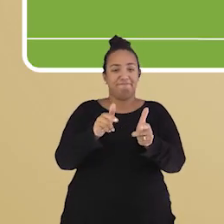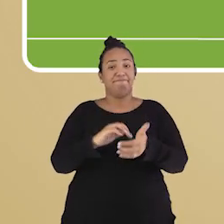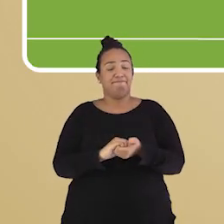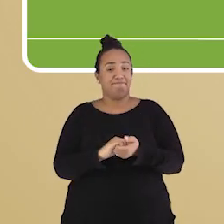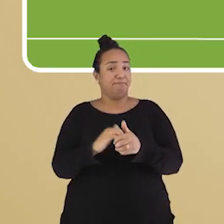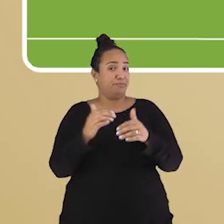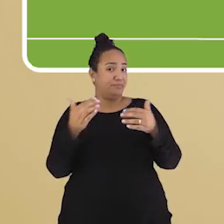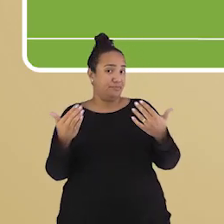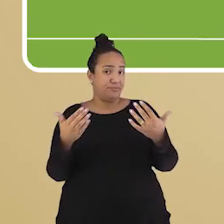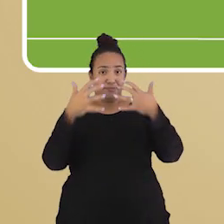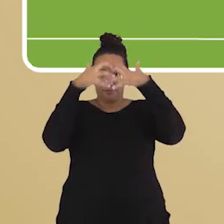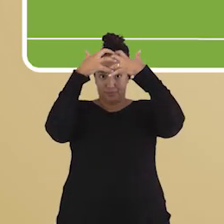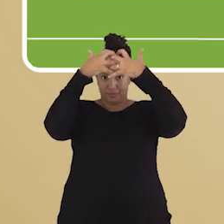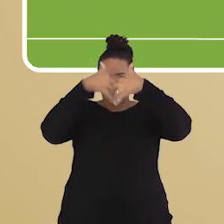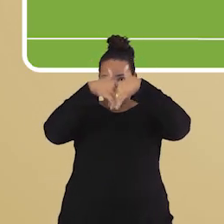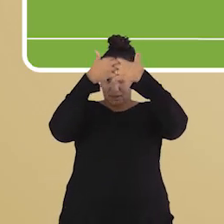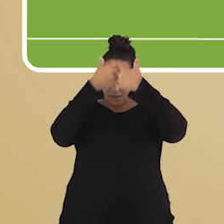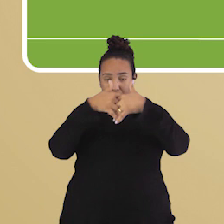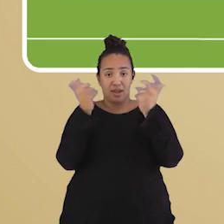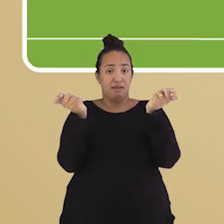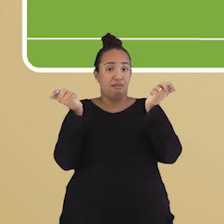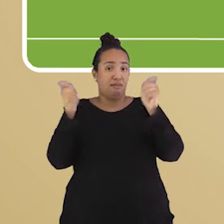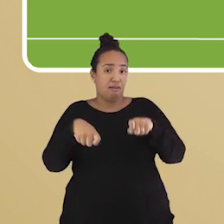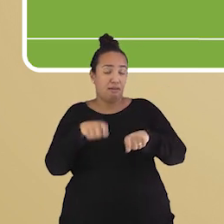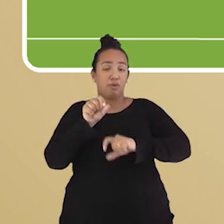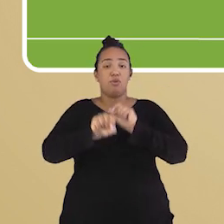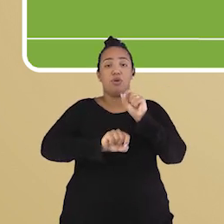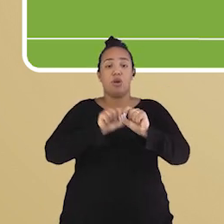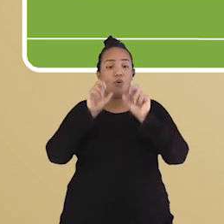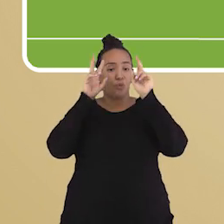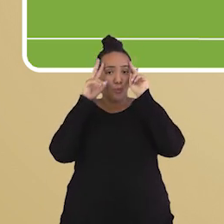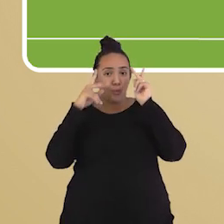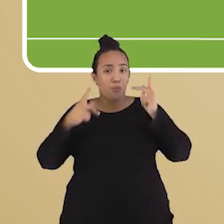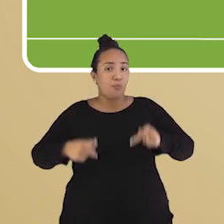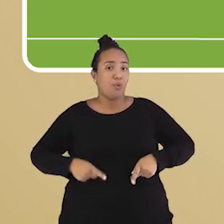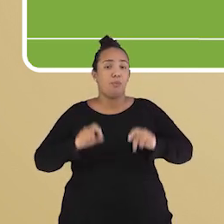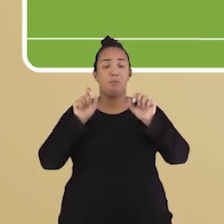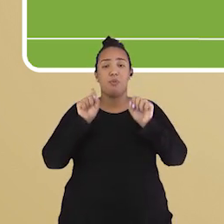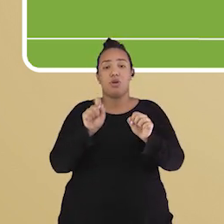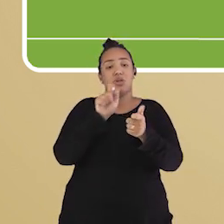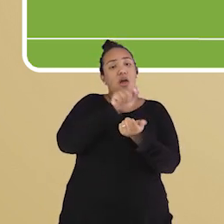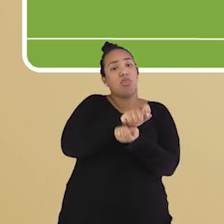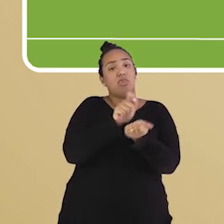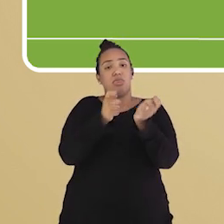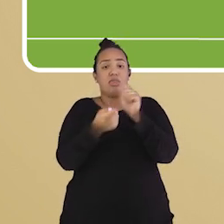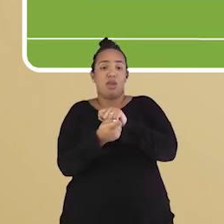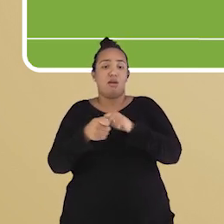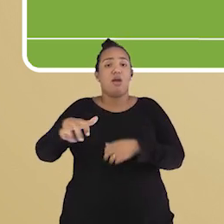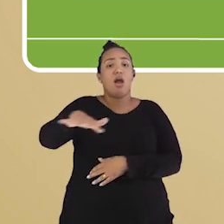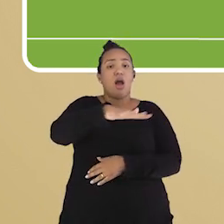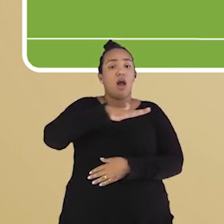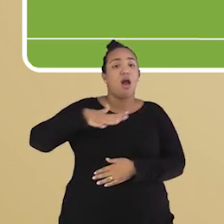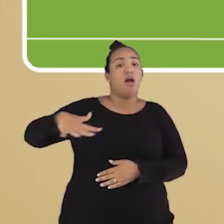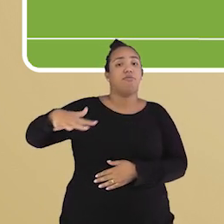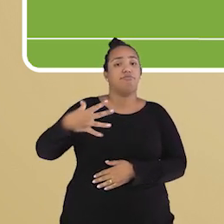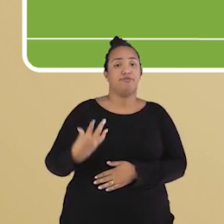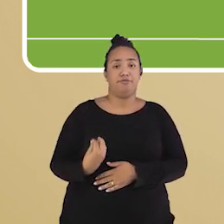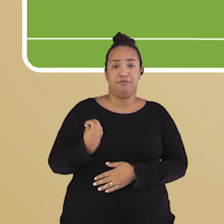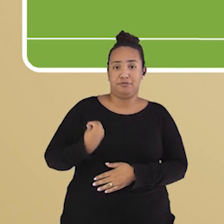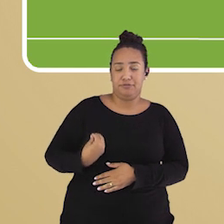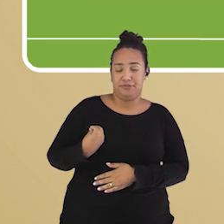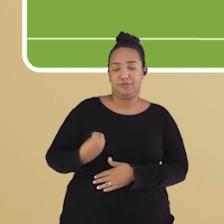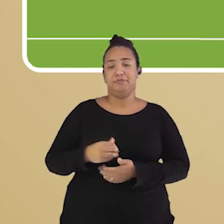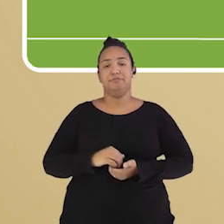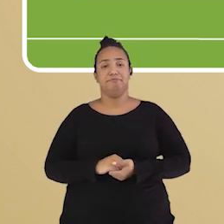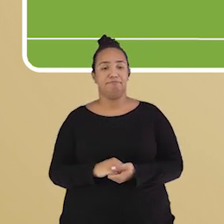essa capacidade de raciocínio permite o ser humano a transformar e adaptar-se ao meio ambiente que o cercava e